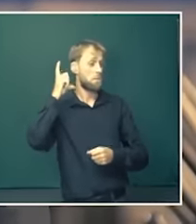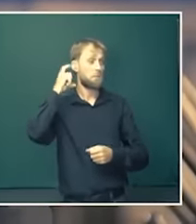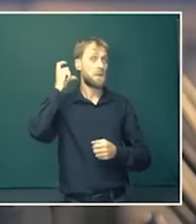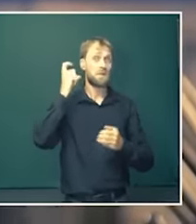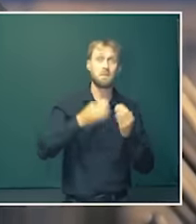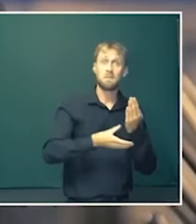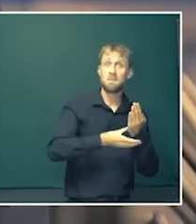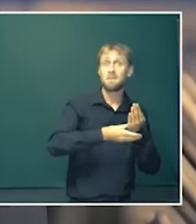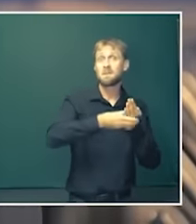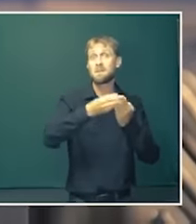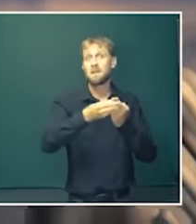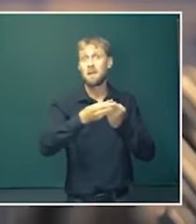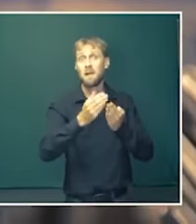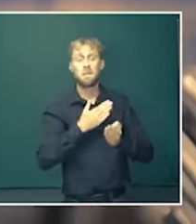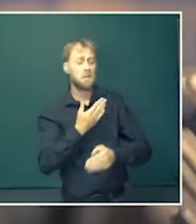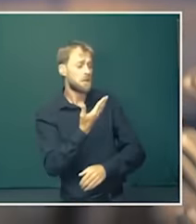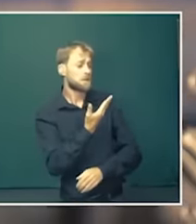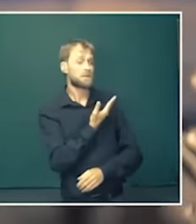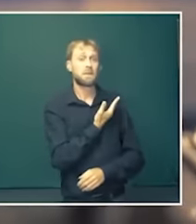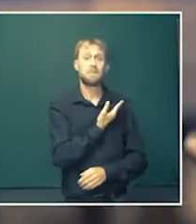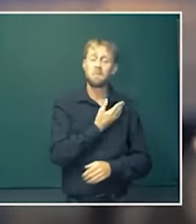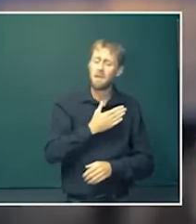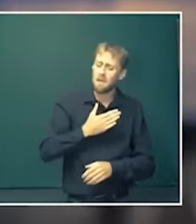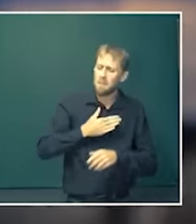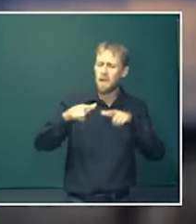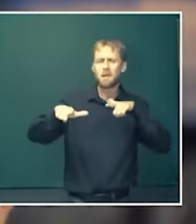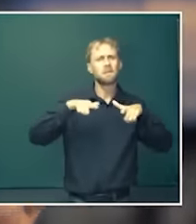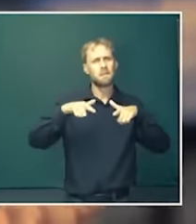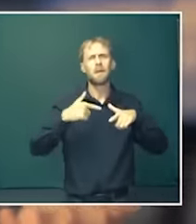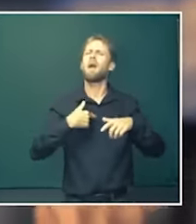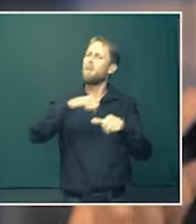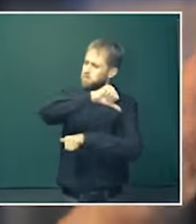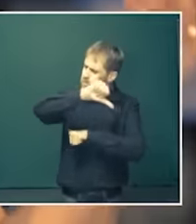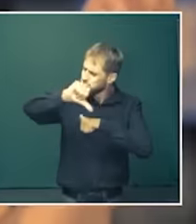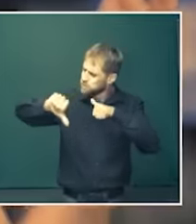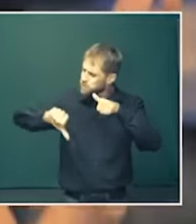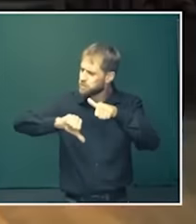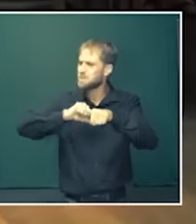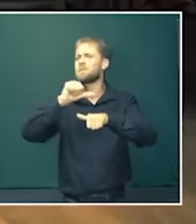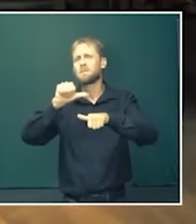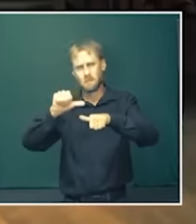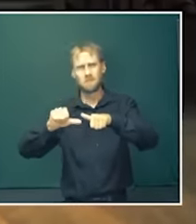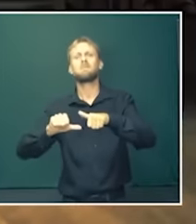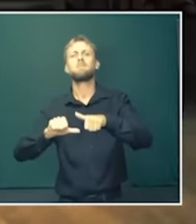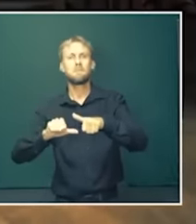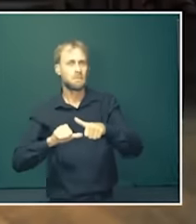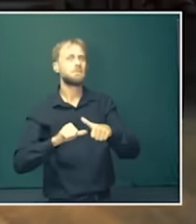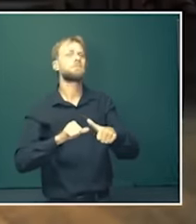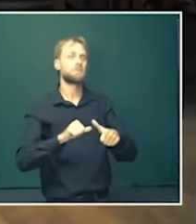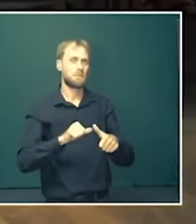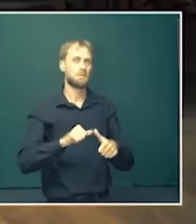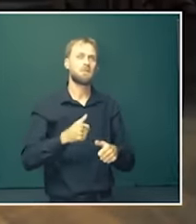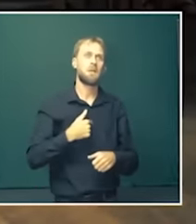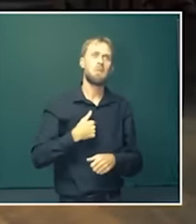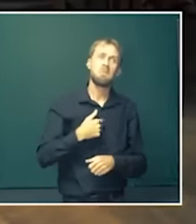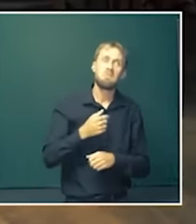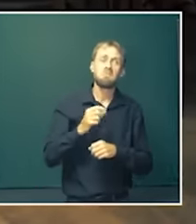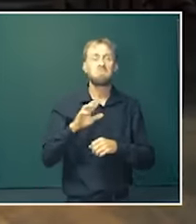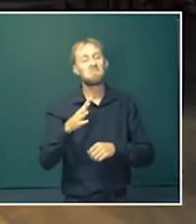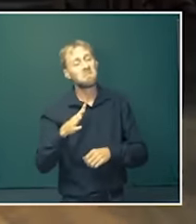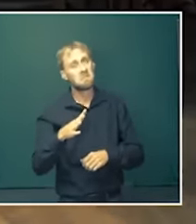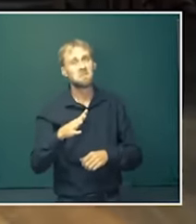sapato, meus amigos, meu trabalho. Eu posso mudar, posso não ser o melhor em